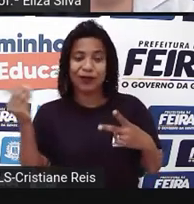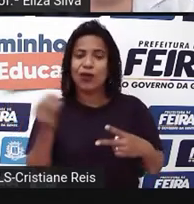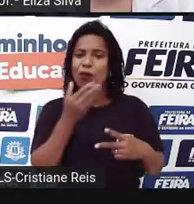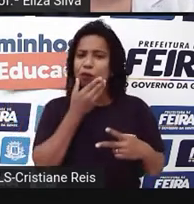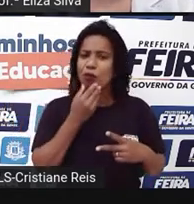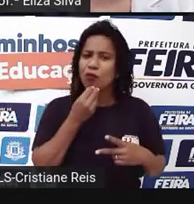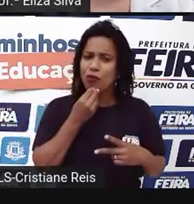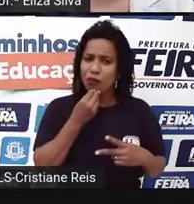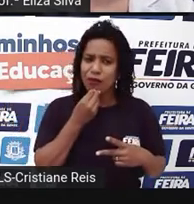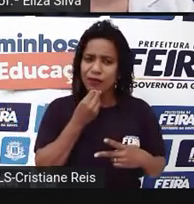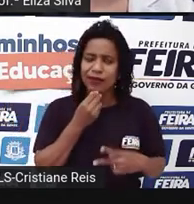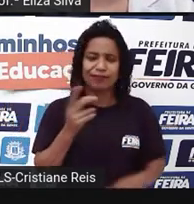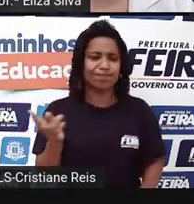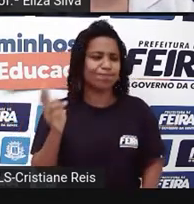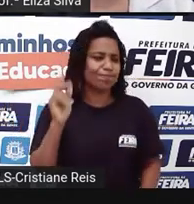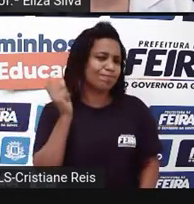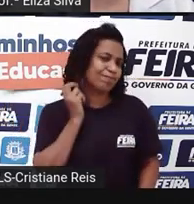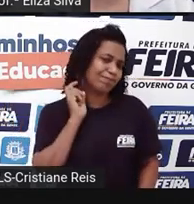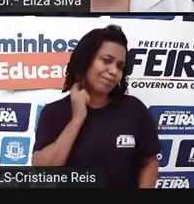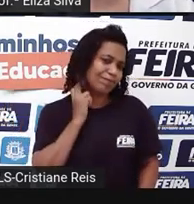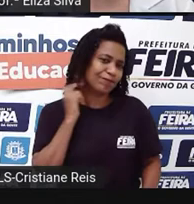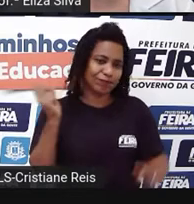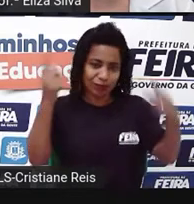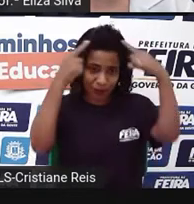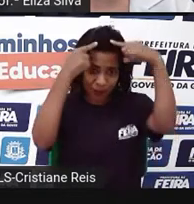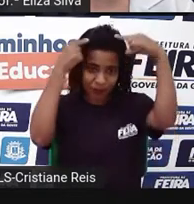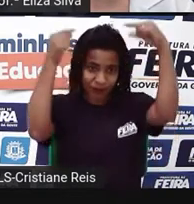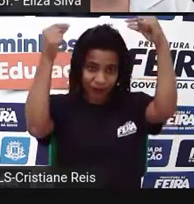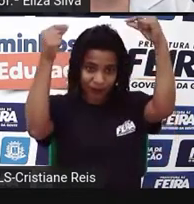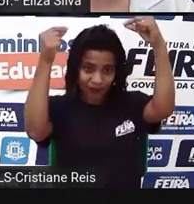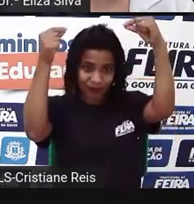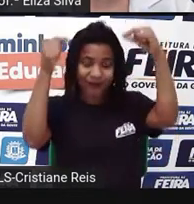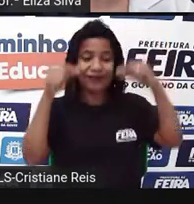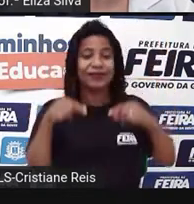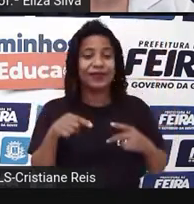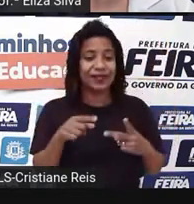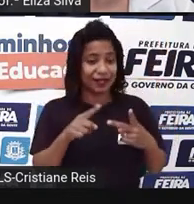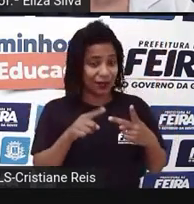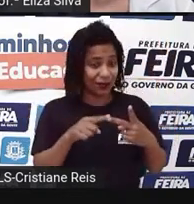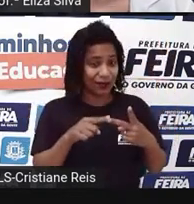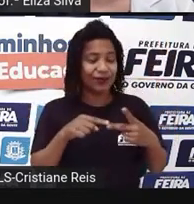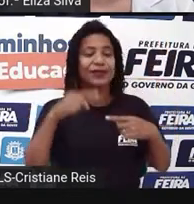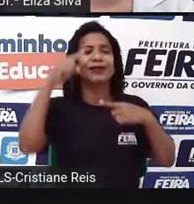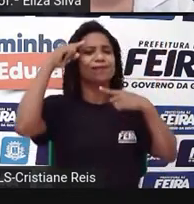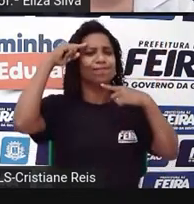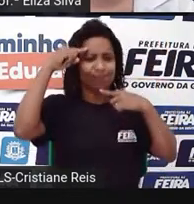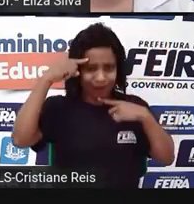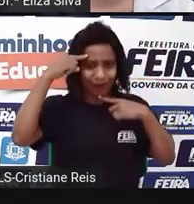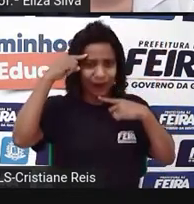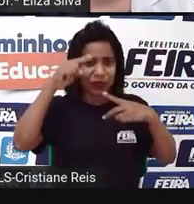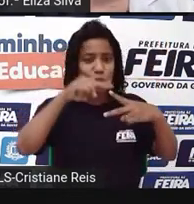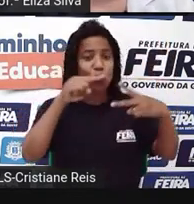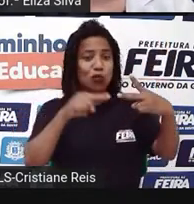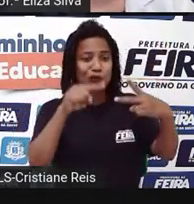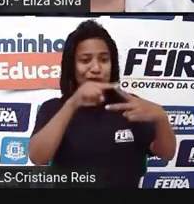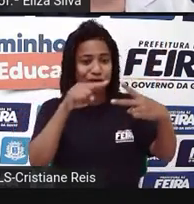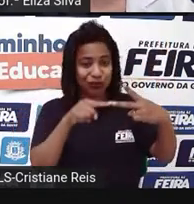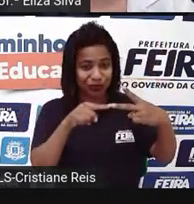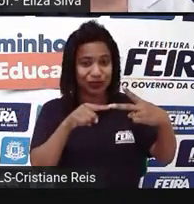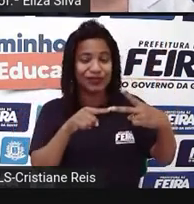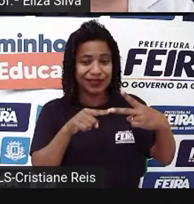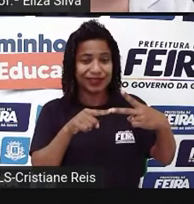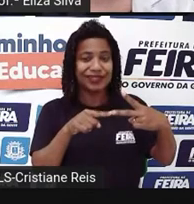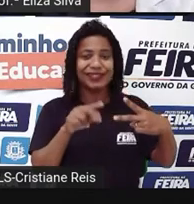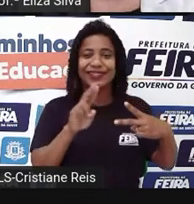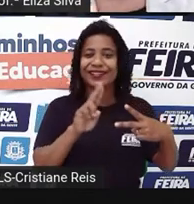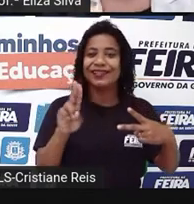masculinos. Então, na resposta, eu utilizei o pronome he. Então, Batman, para responder